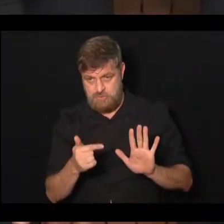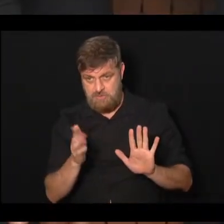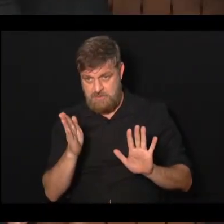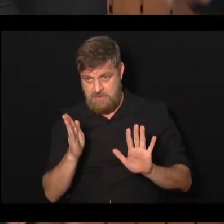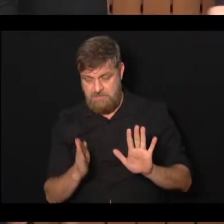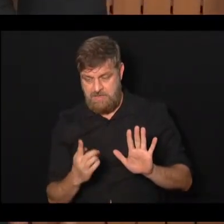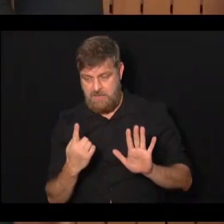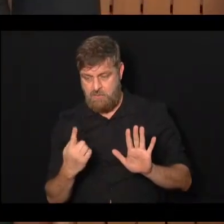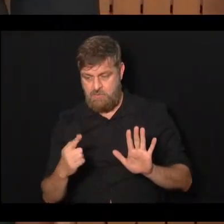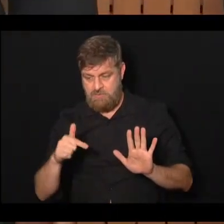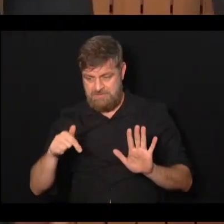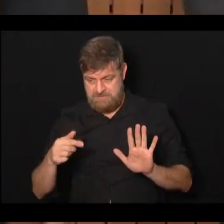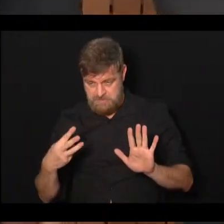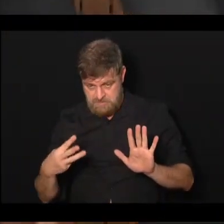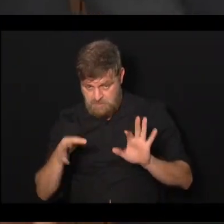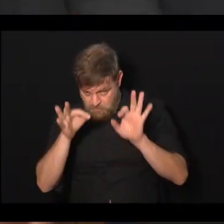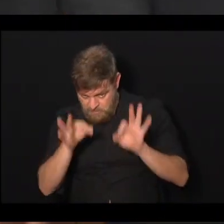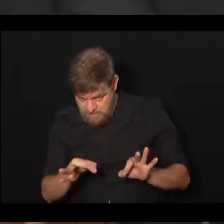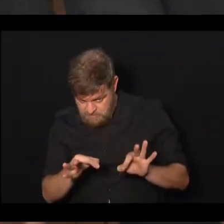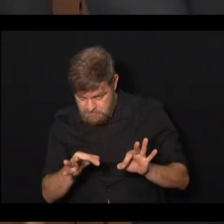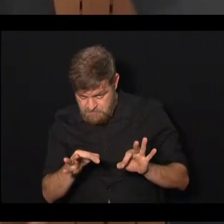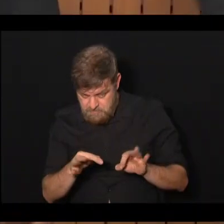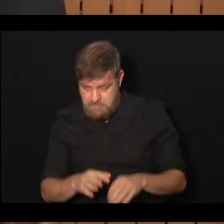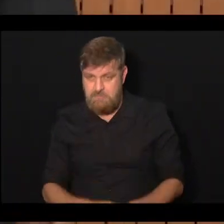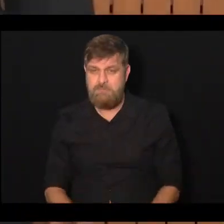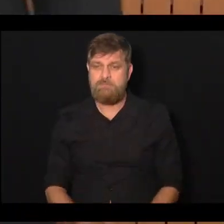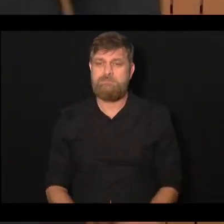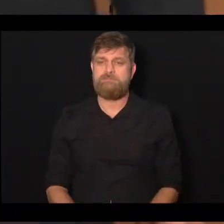172/173. Perfeito?